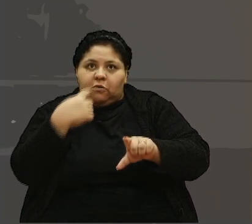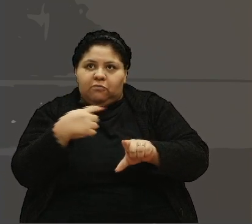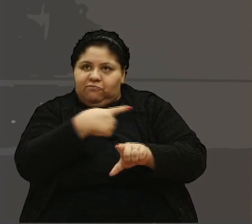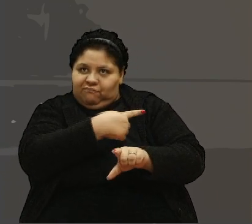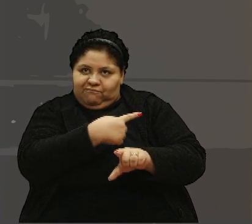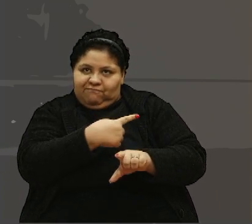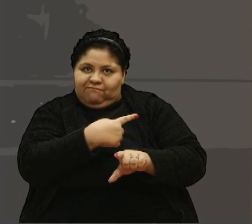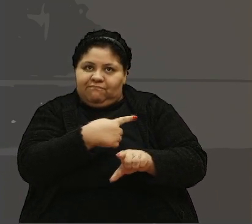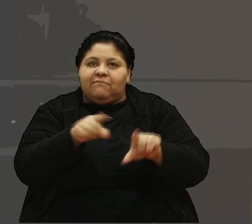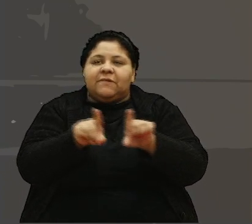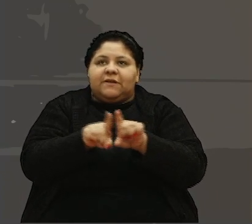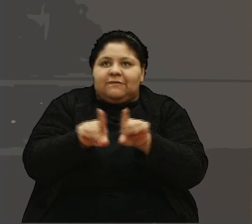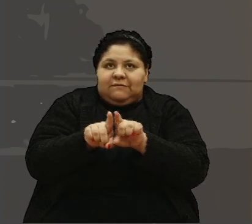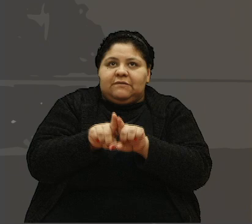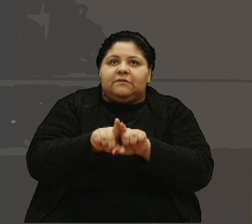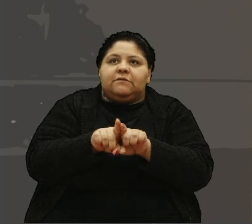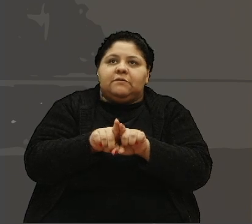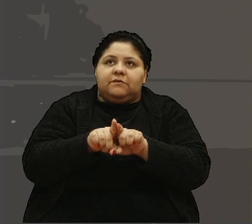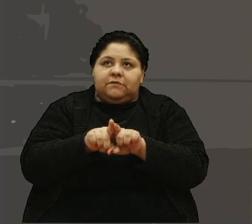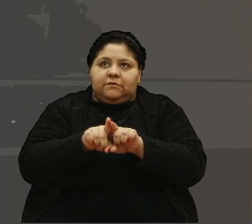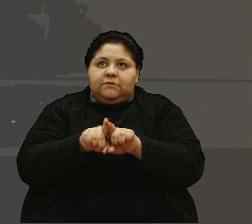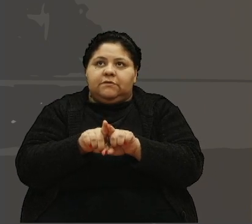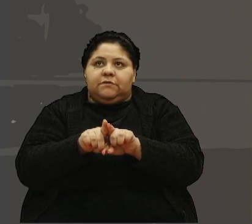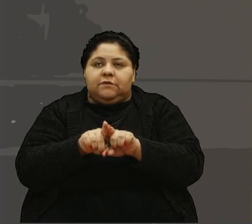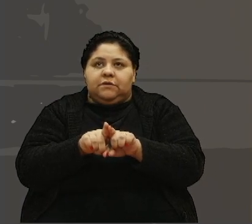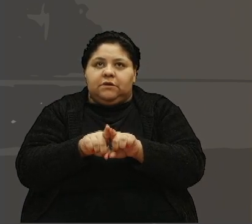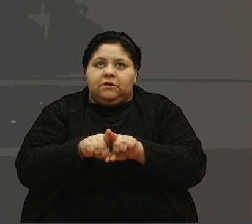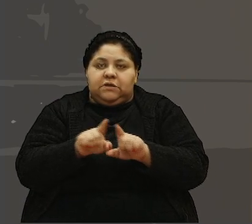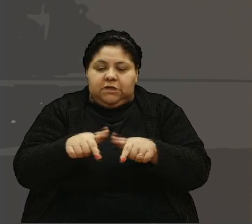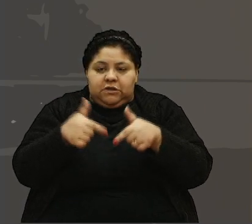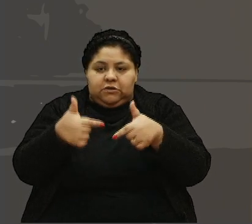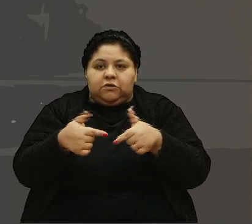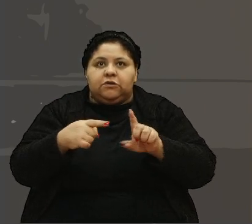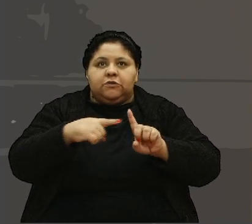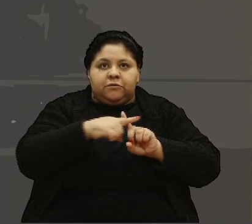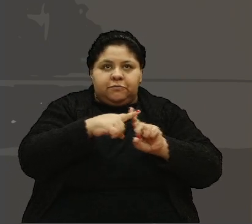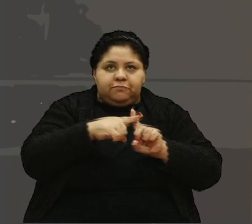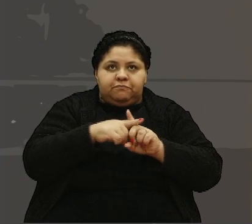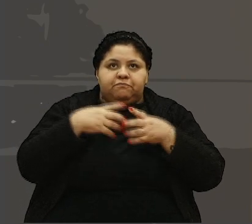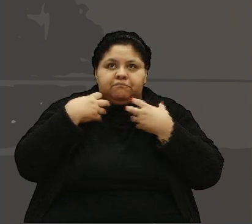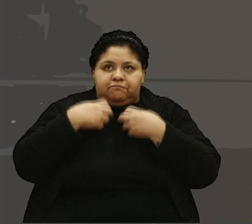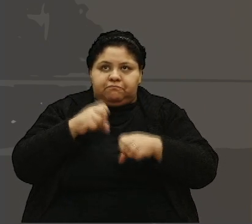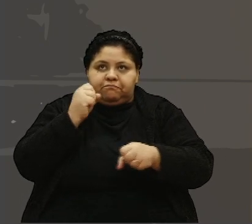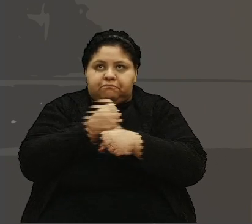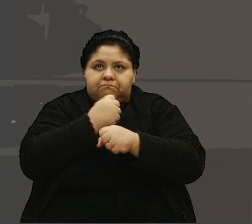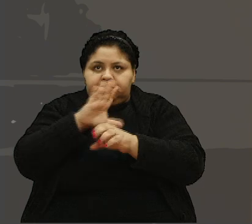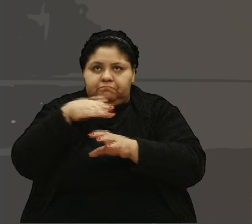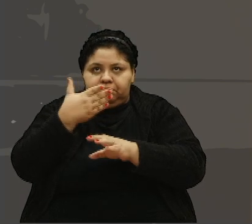Então, aí também vai minhas considerações positivas à Secretaria de Obras. Próxima.